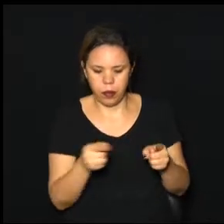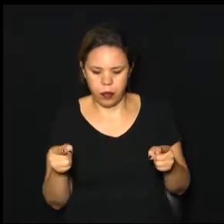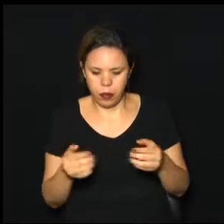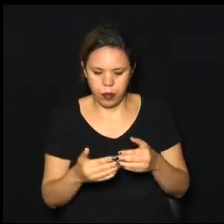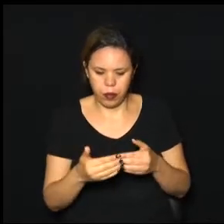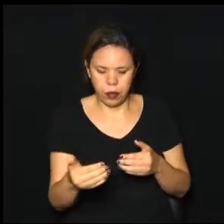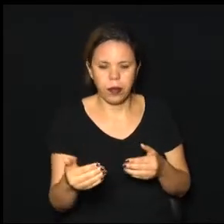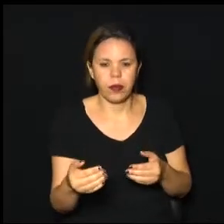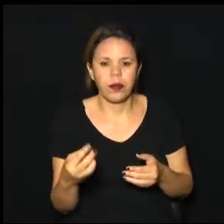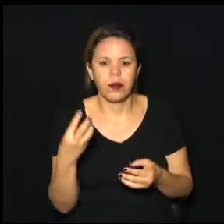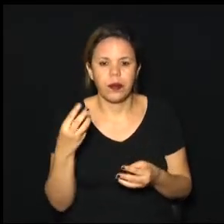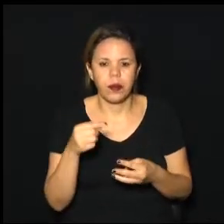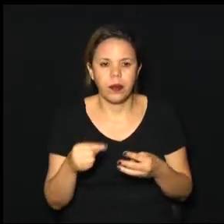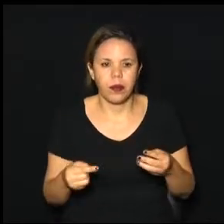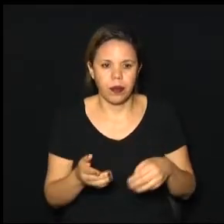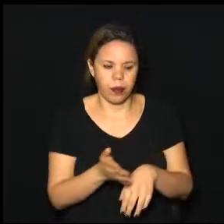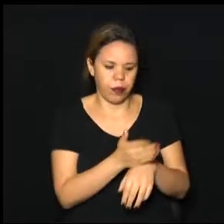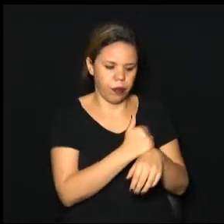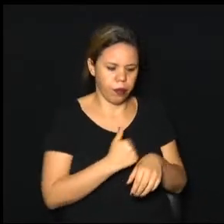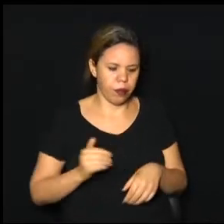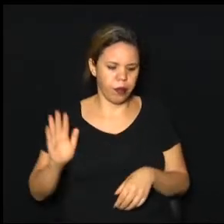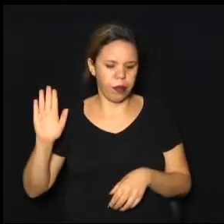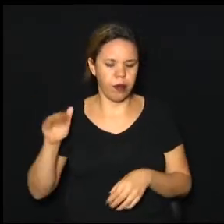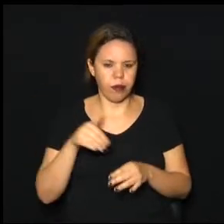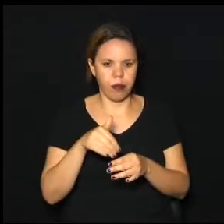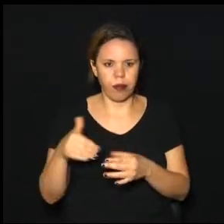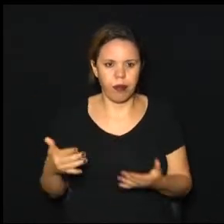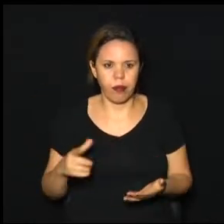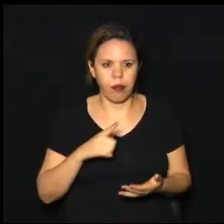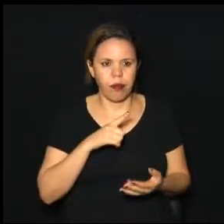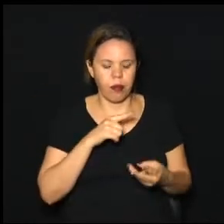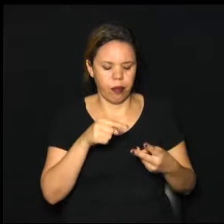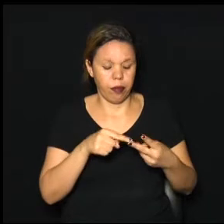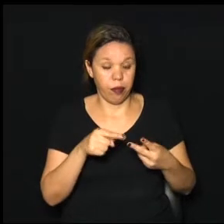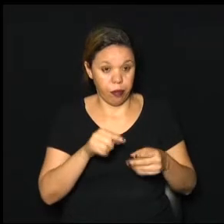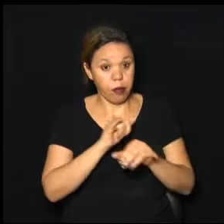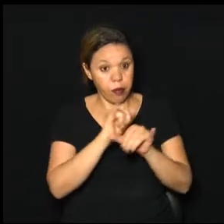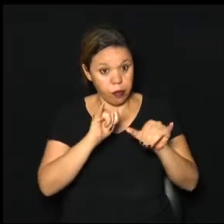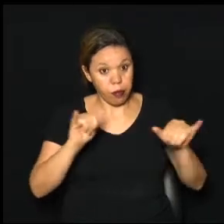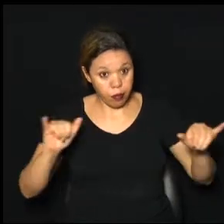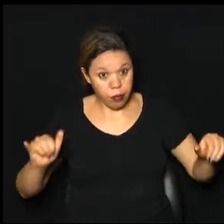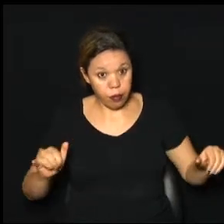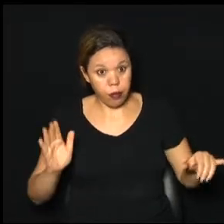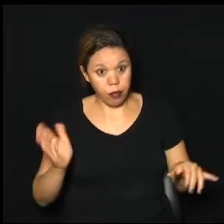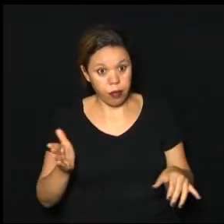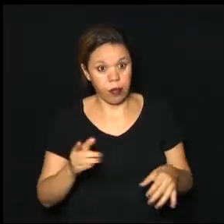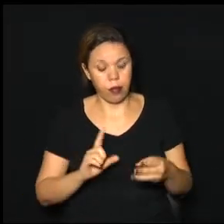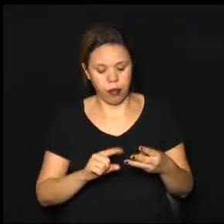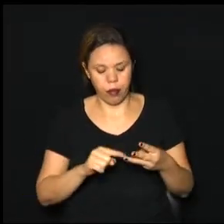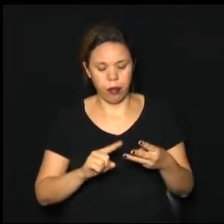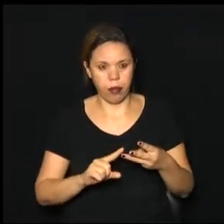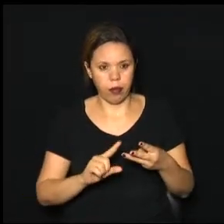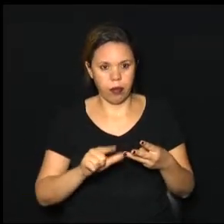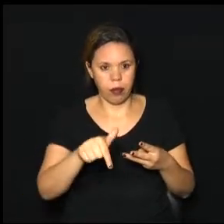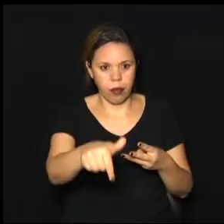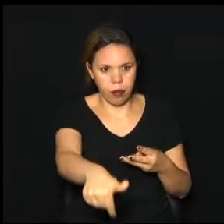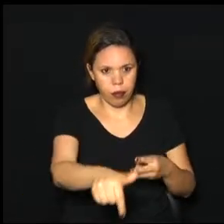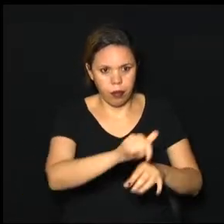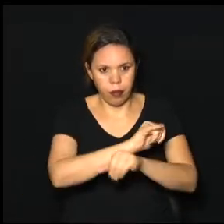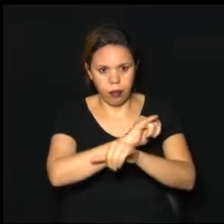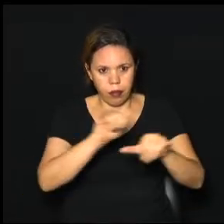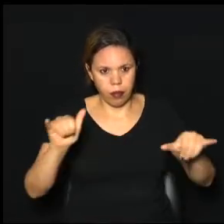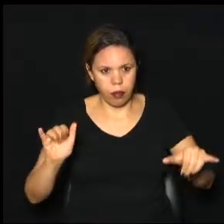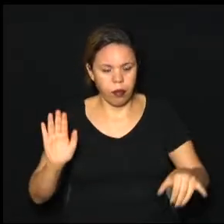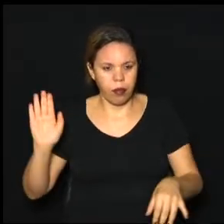a fase pré-campanha, nós temos a fase campanha eleitoral e depois a fase